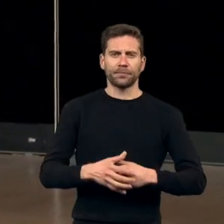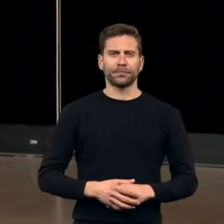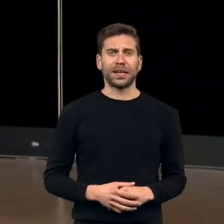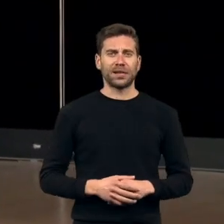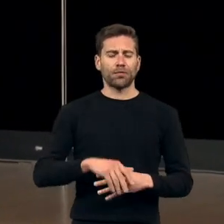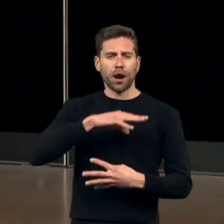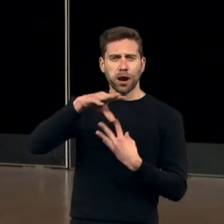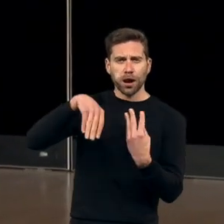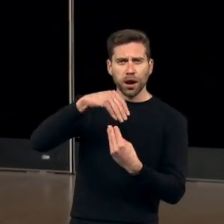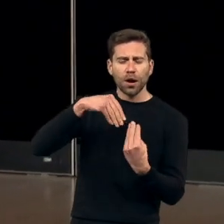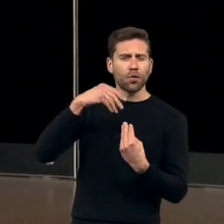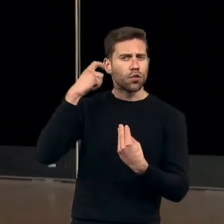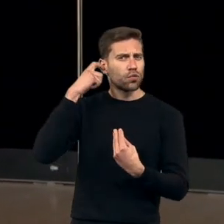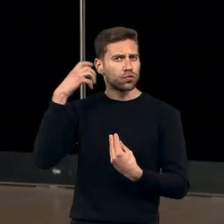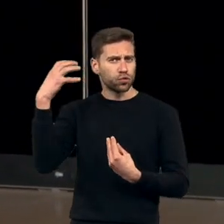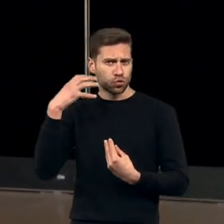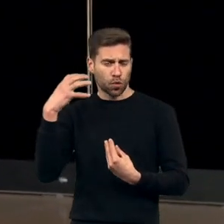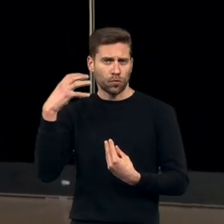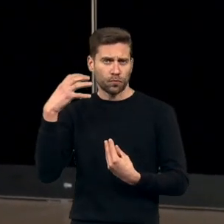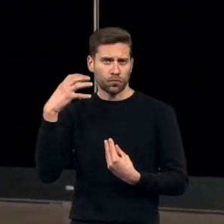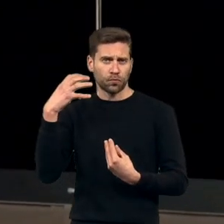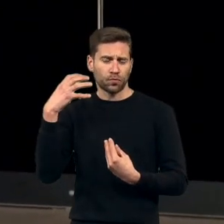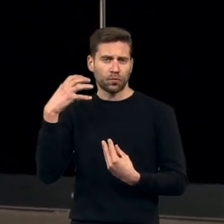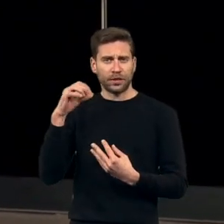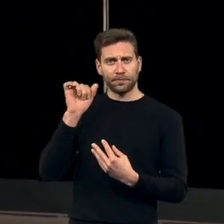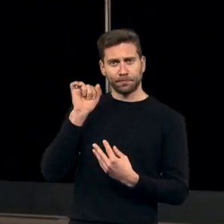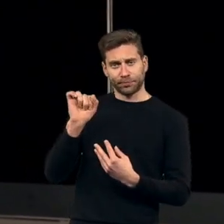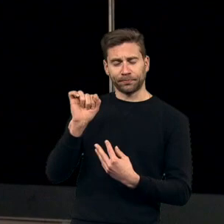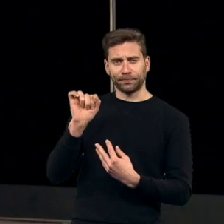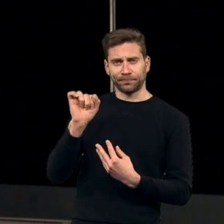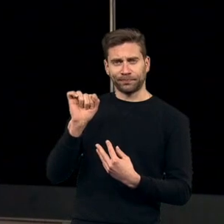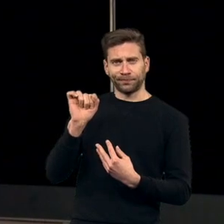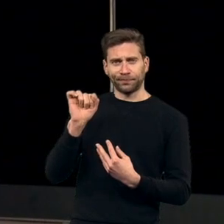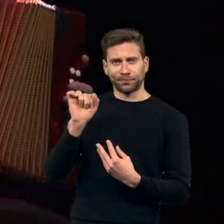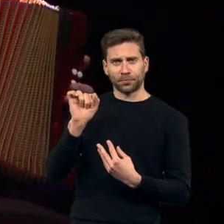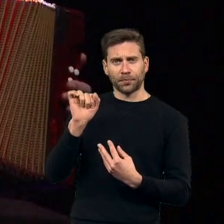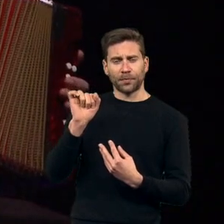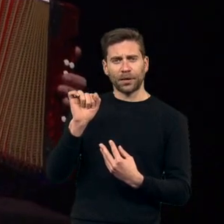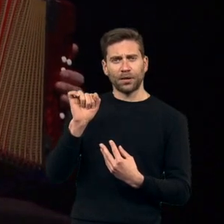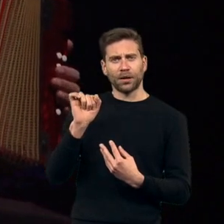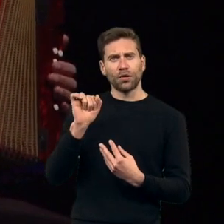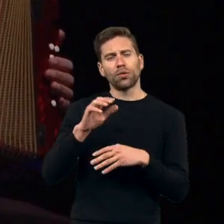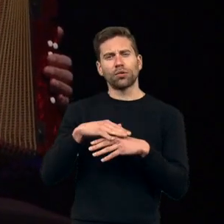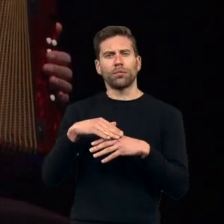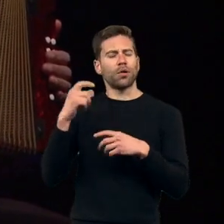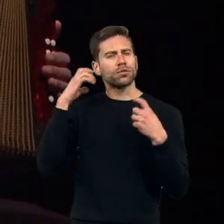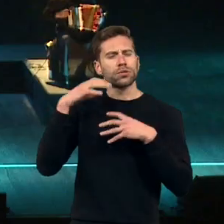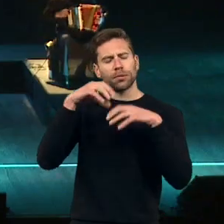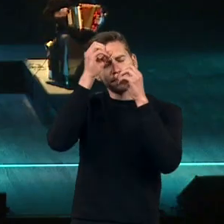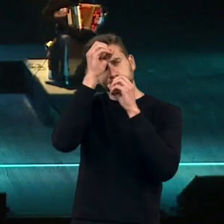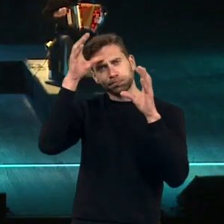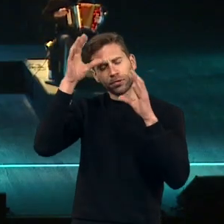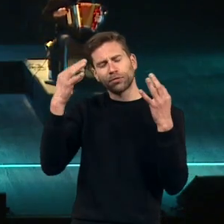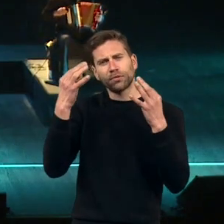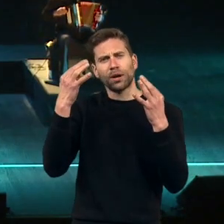essa mistura do som dos Danças Ocultas, pela sua própria dimensão de abstração, não é? Remetia para